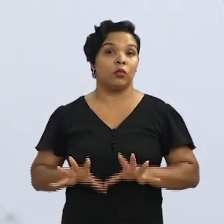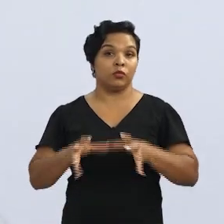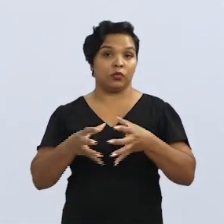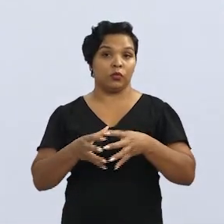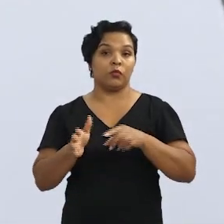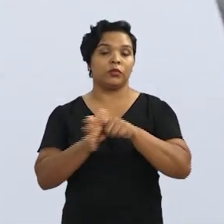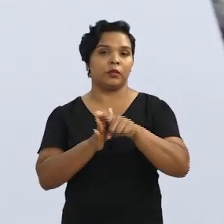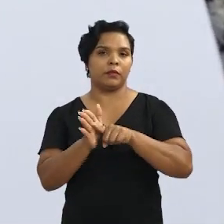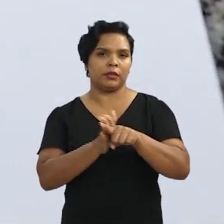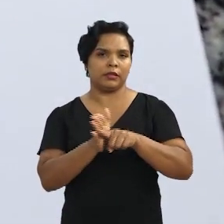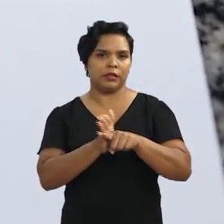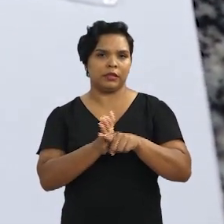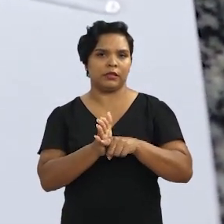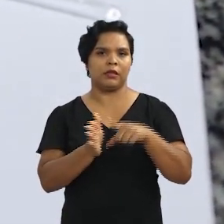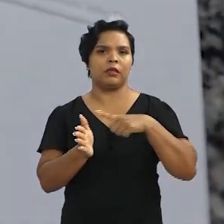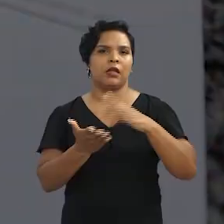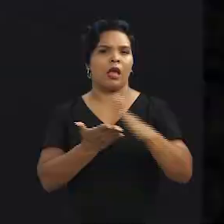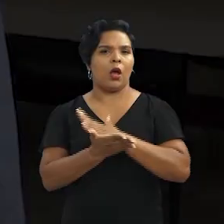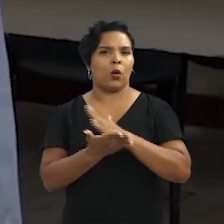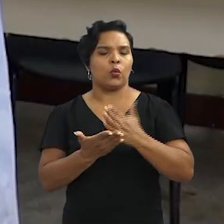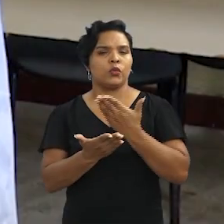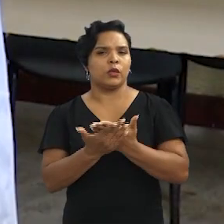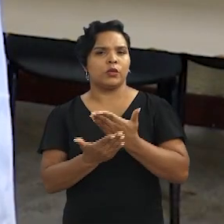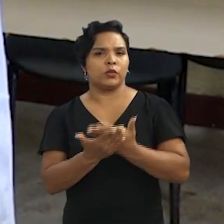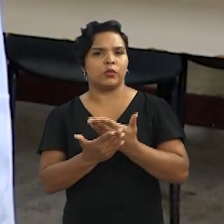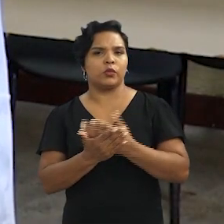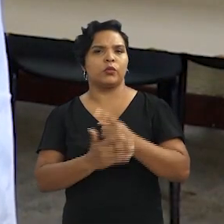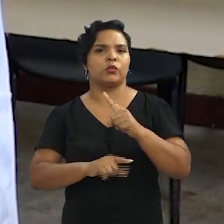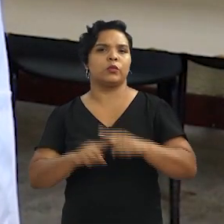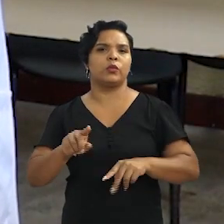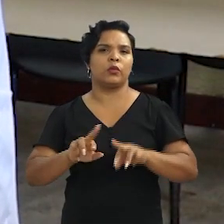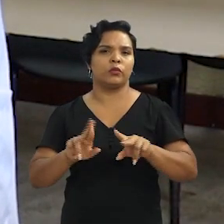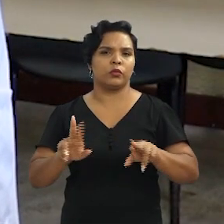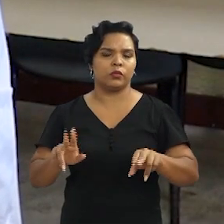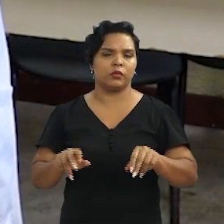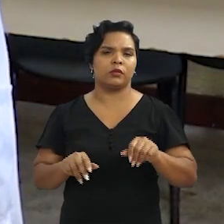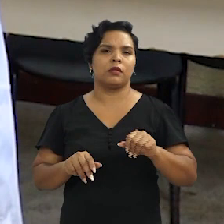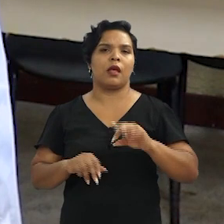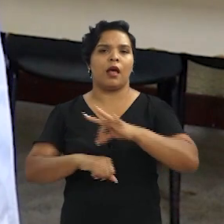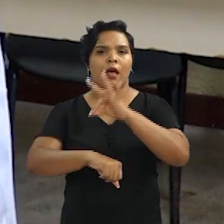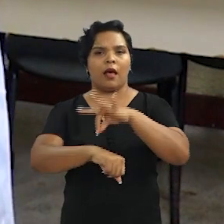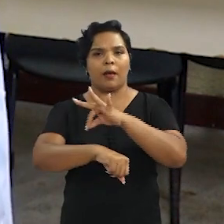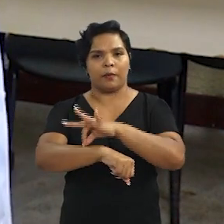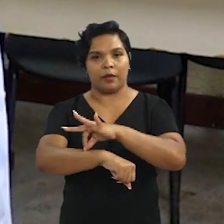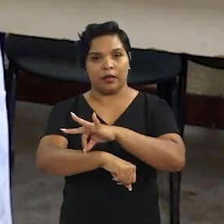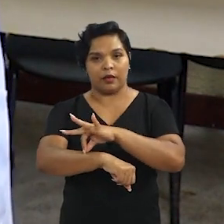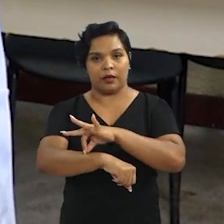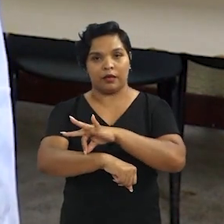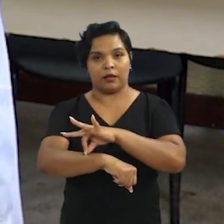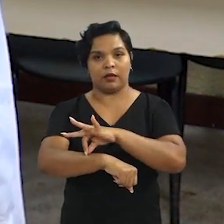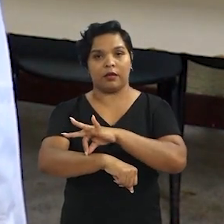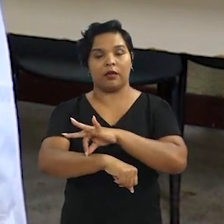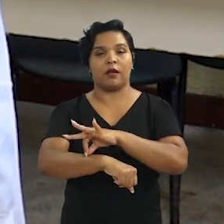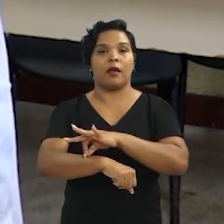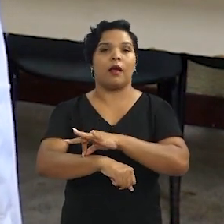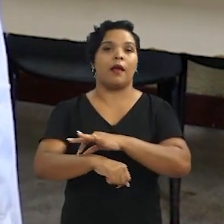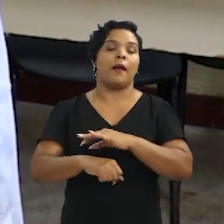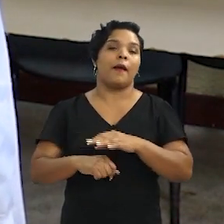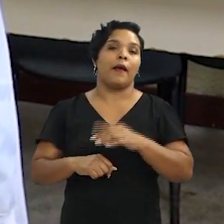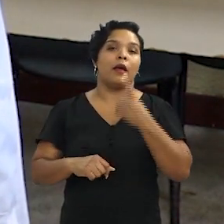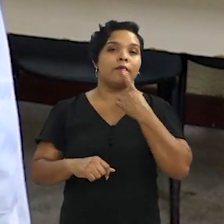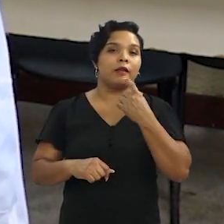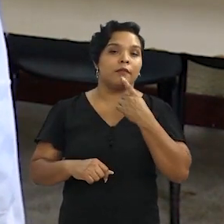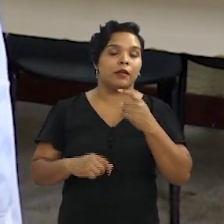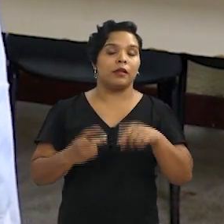Bom, no nosso grupo de pesquisa tem alguns estudos de produtos da abelha, como a própolis vermelha e a